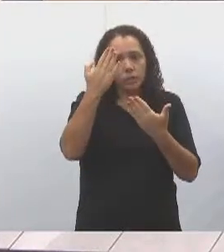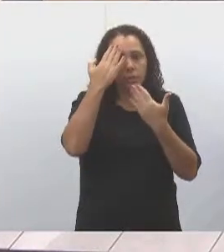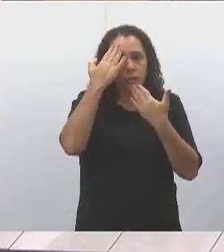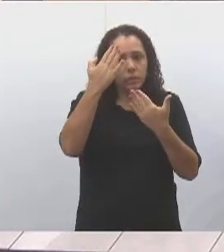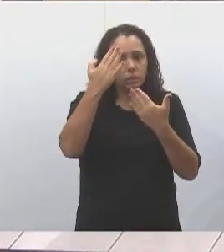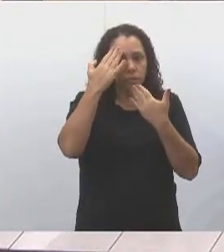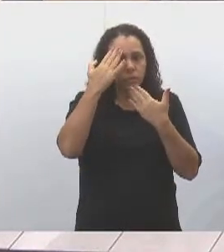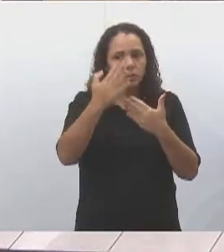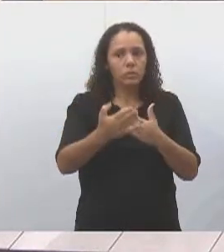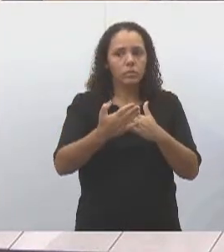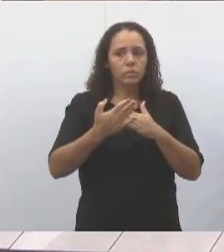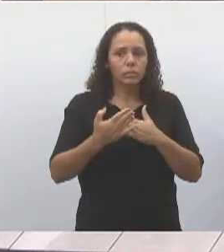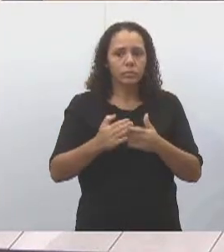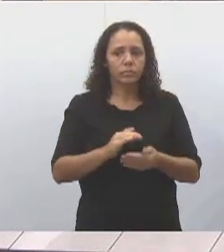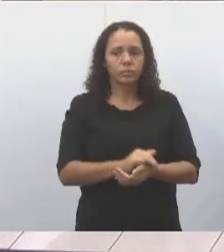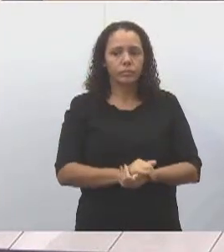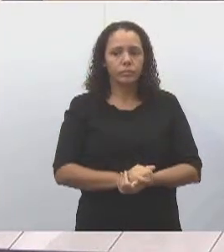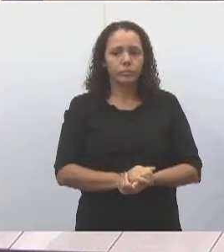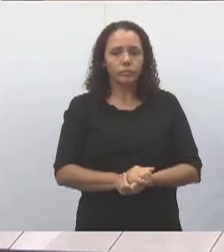contribuição.